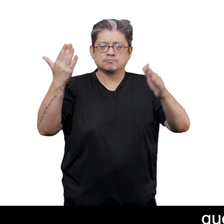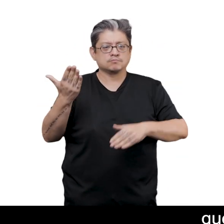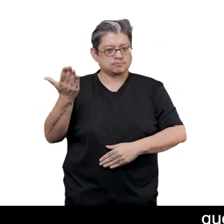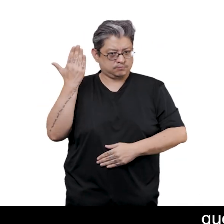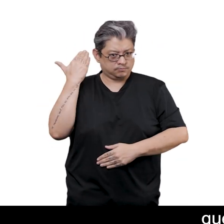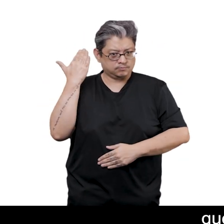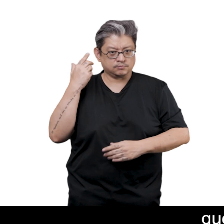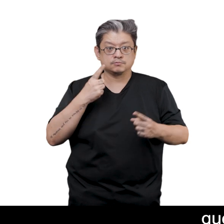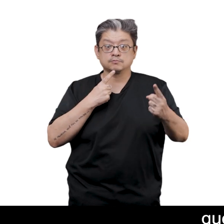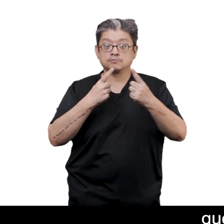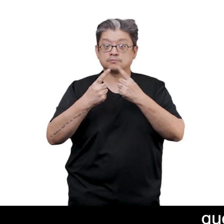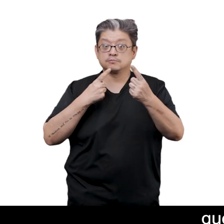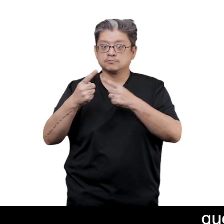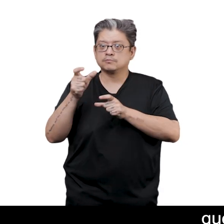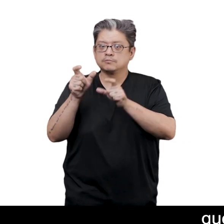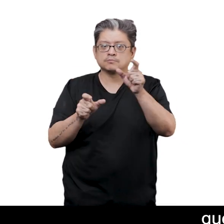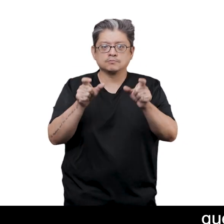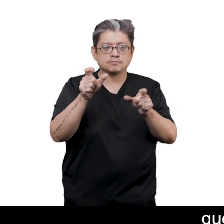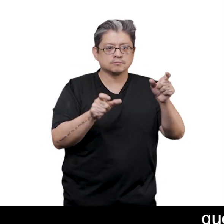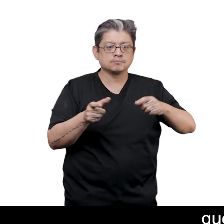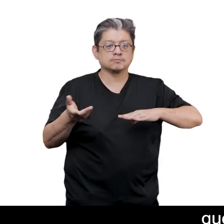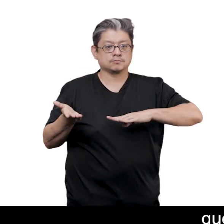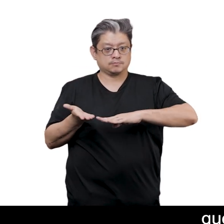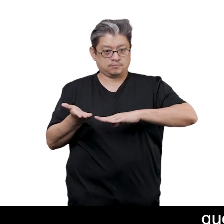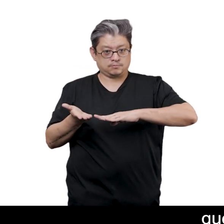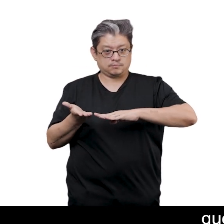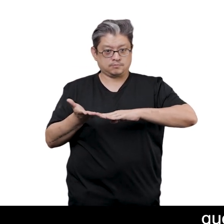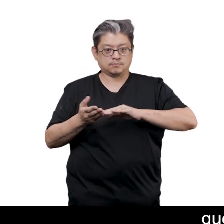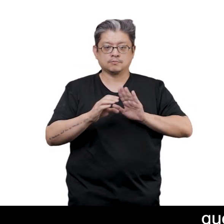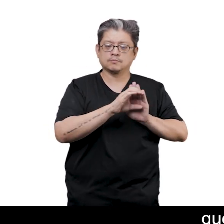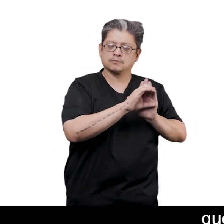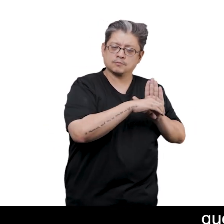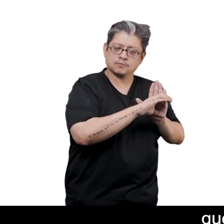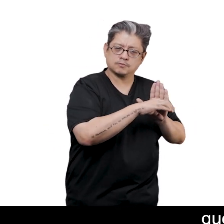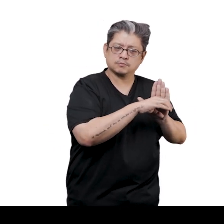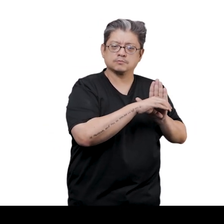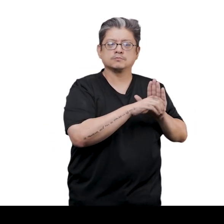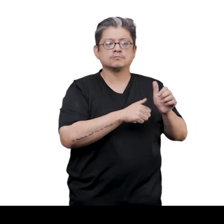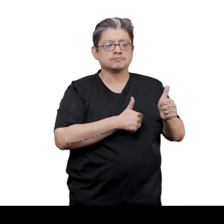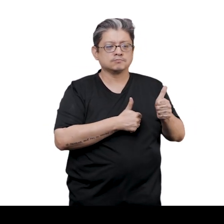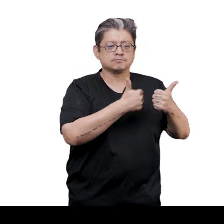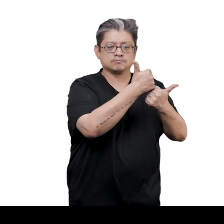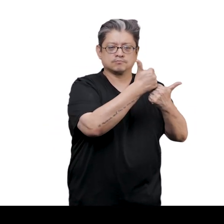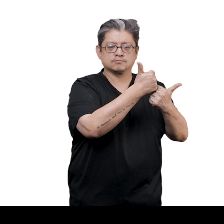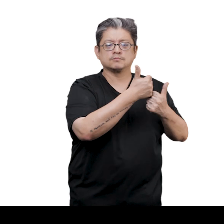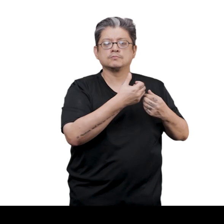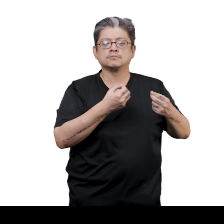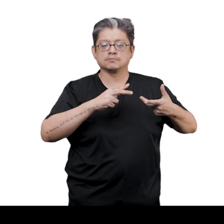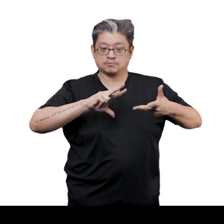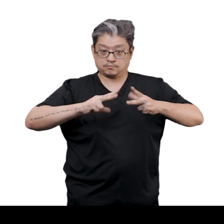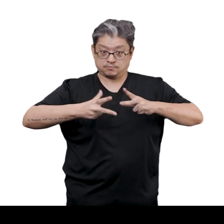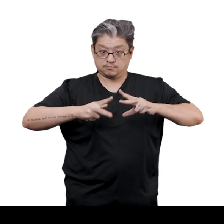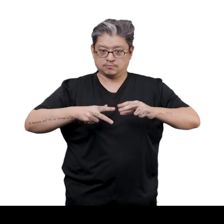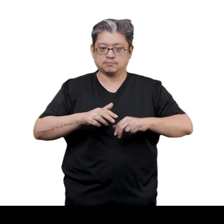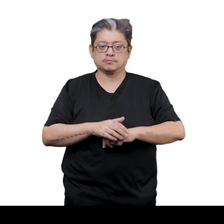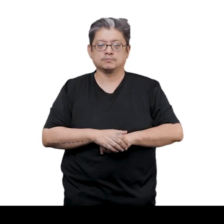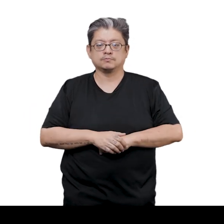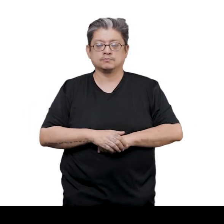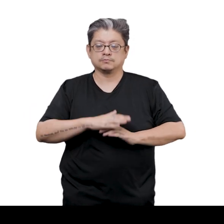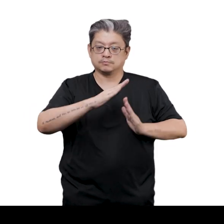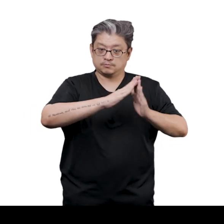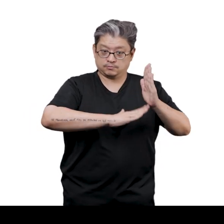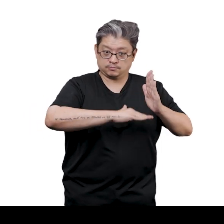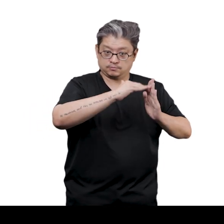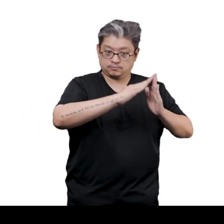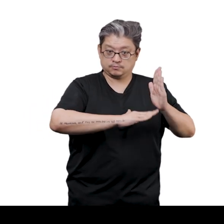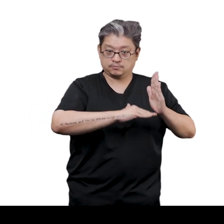contemporâneos que empregam diferentes conceitos para repotencializar a geometria. Na pintura, em um primeiro